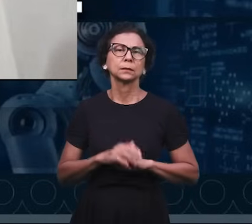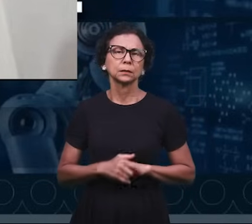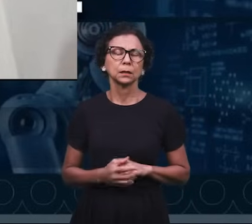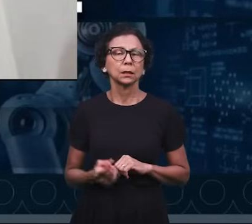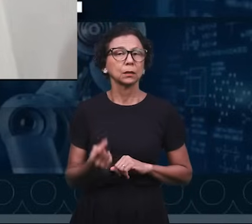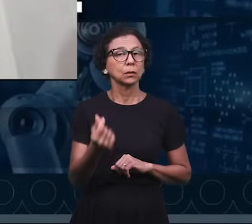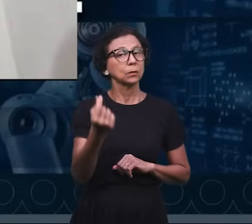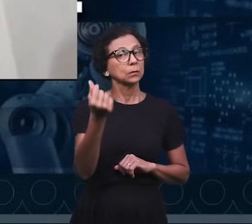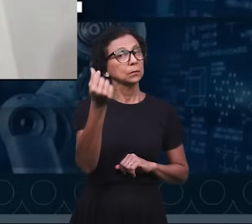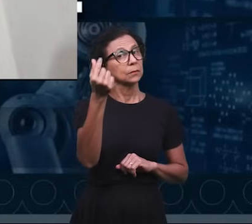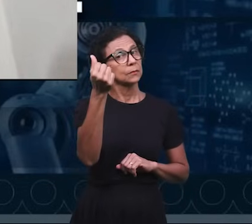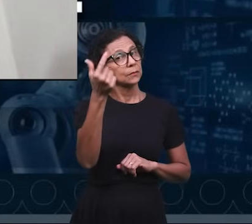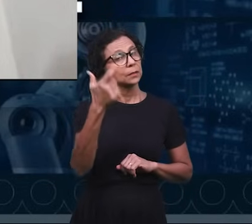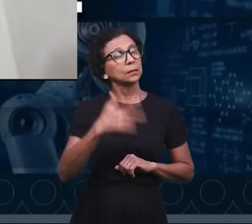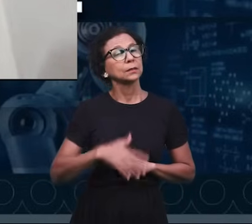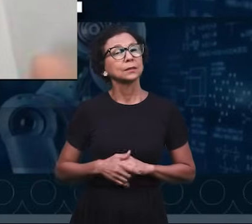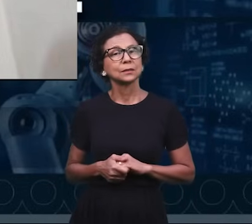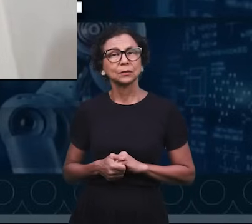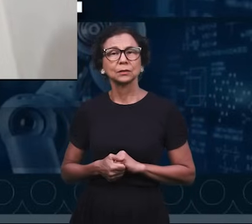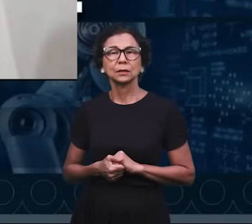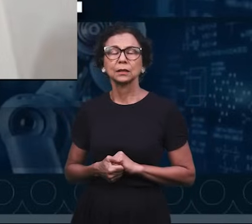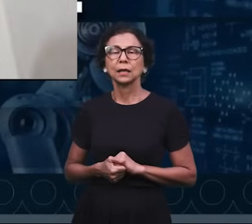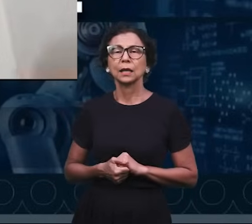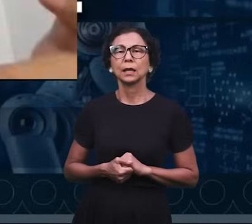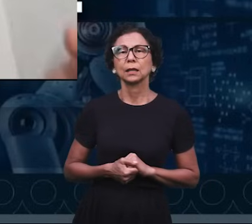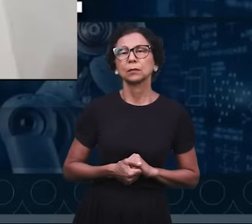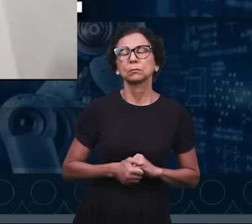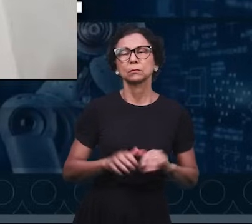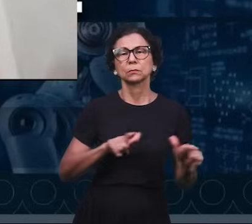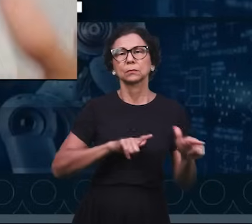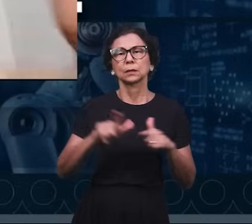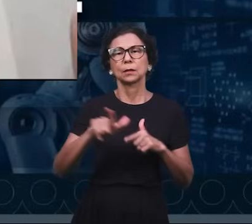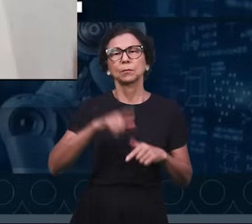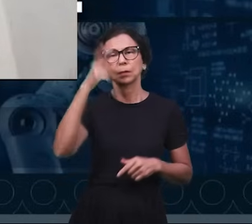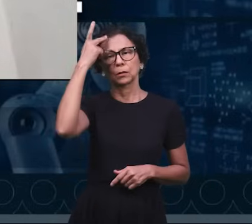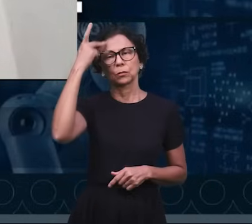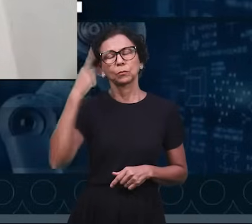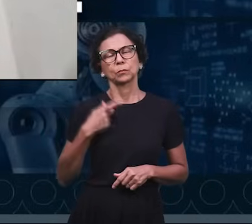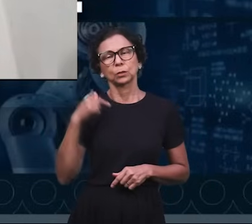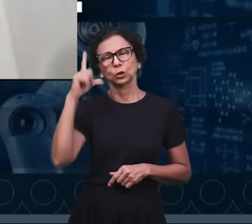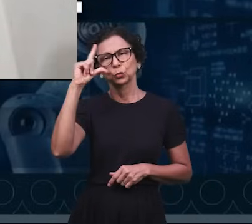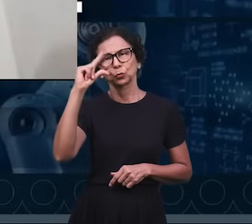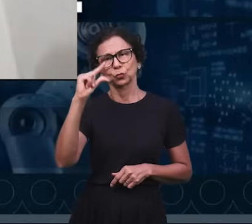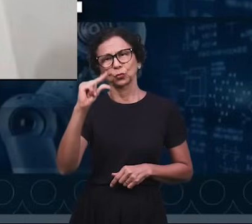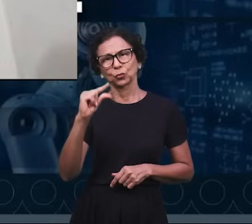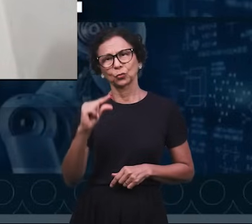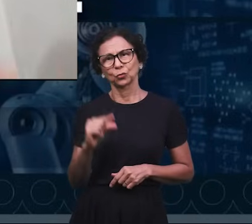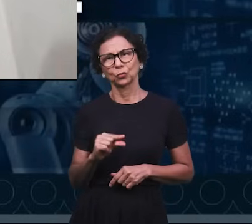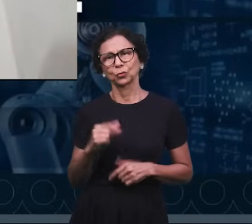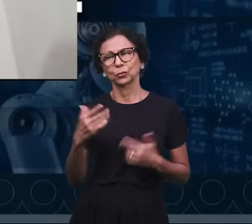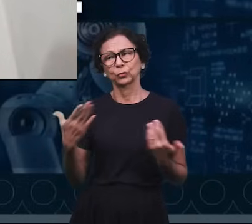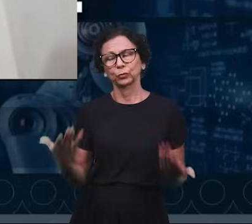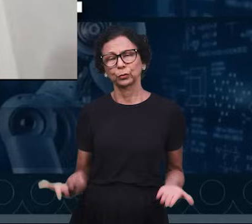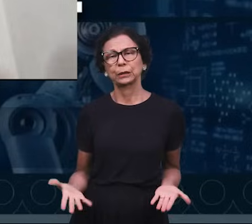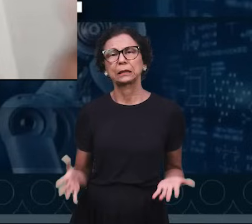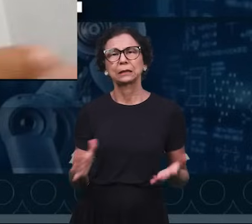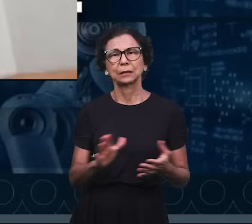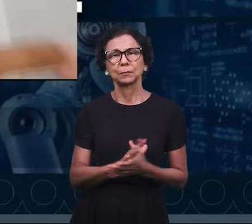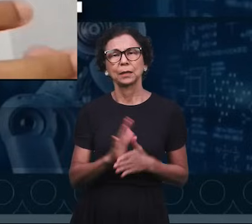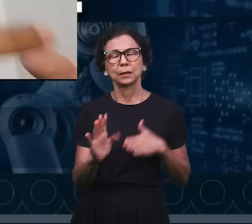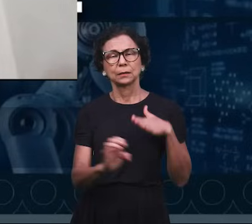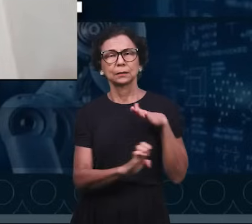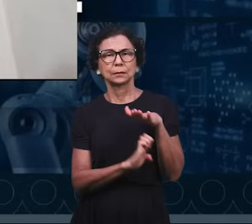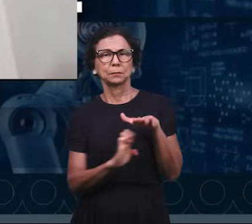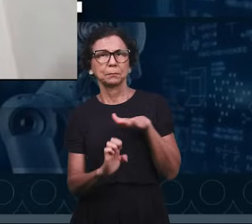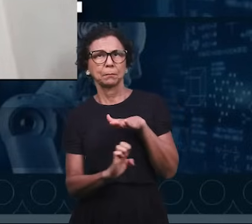o custo-benefício, né, diminuindo o trabalho manual, né, do homem. Quando nós pensamos também nas